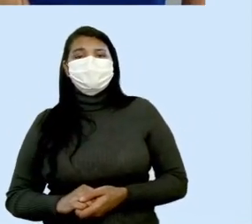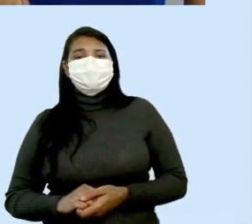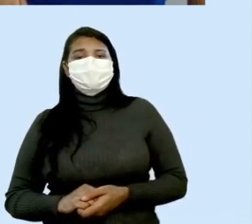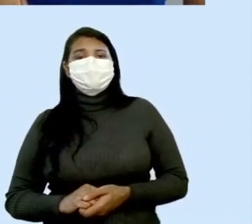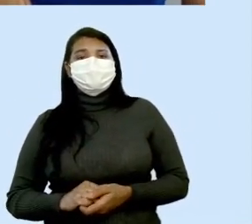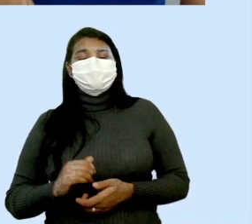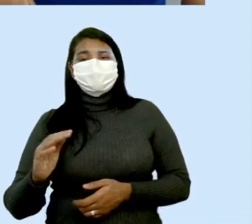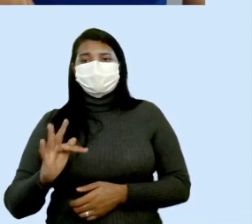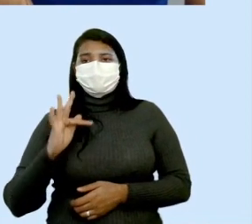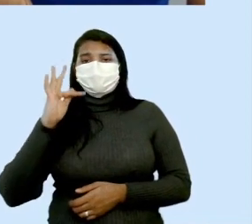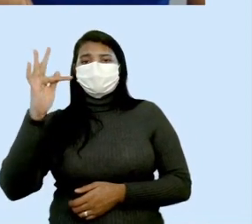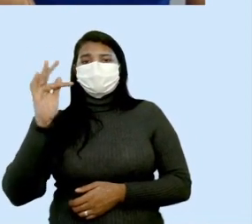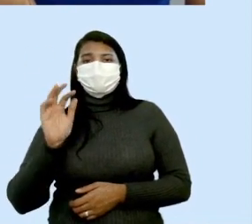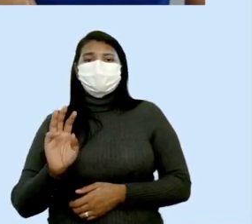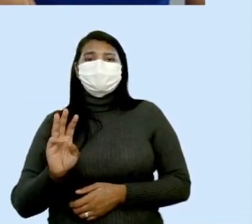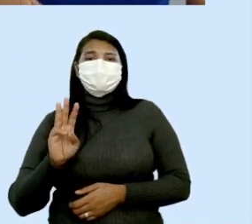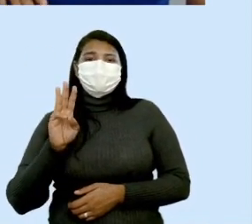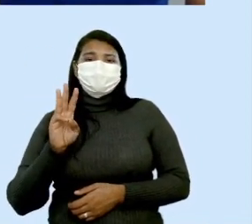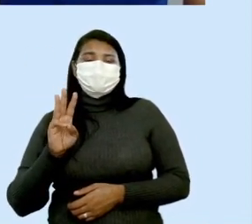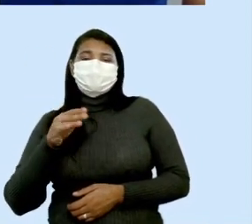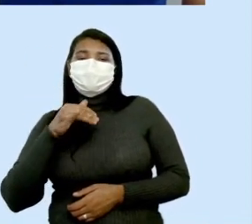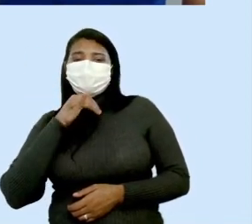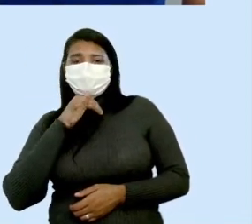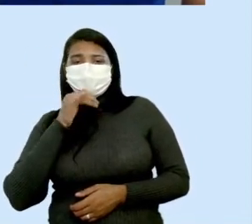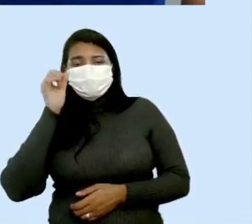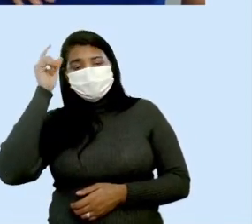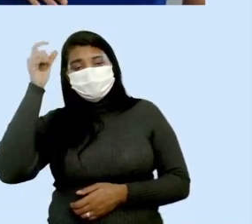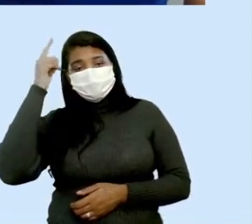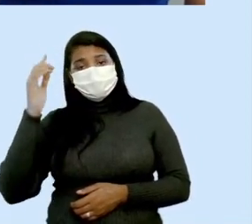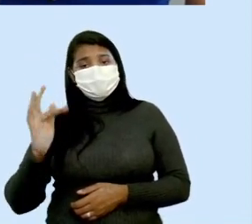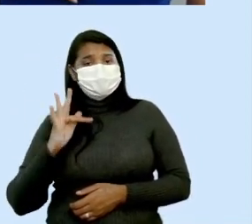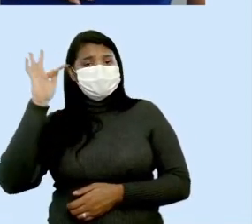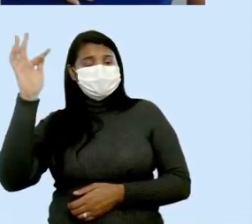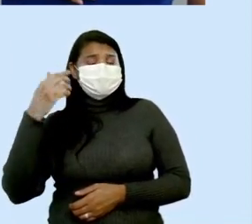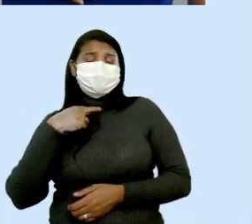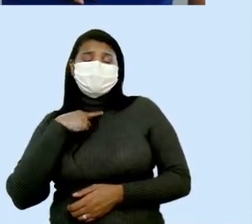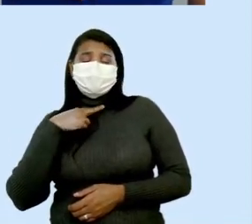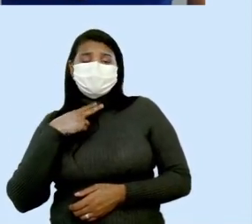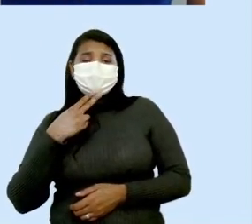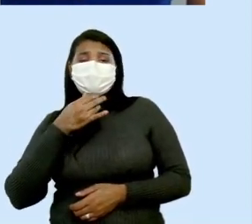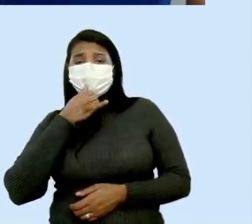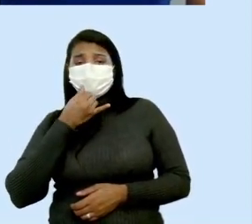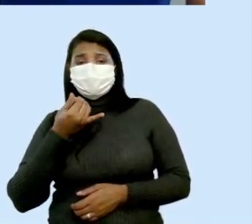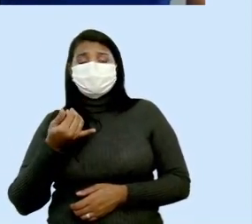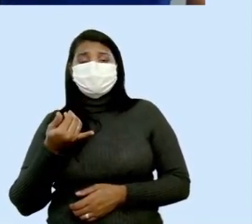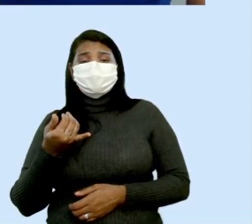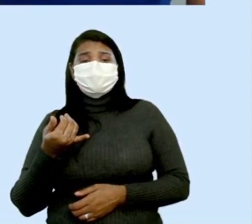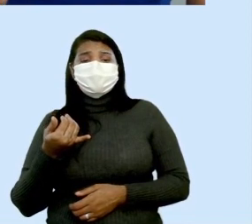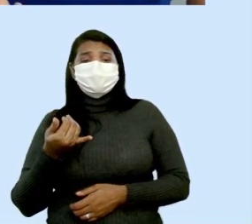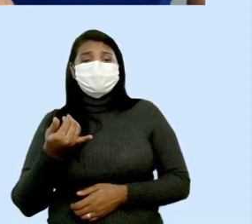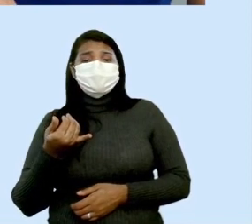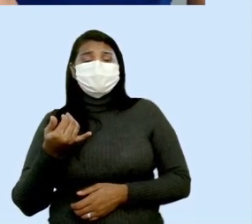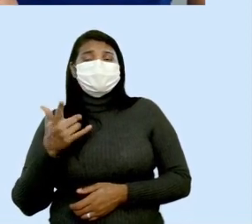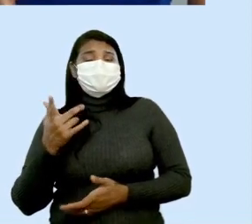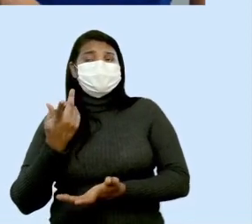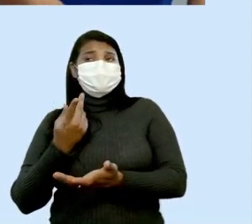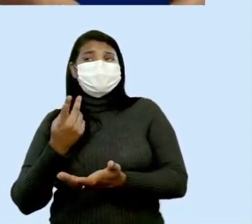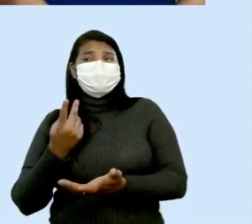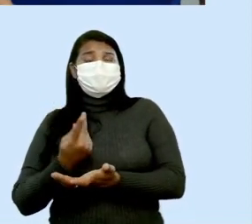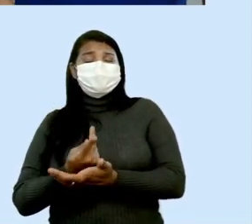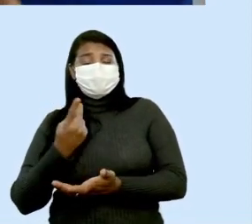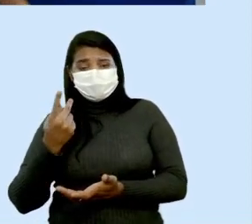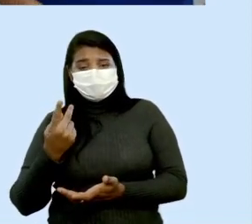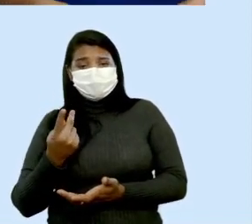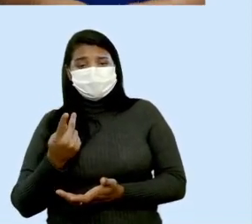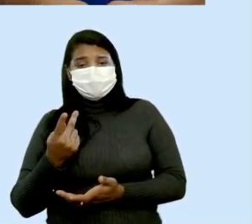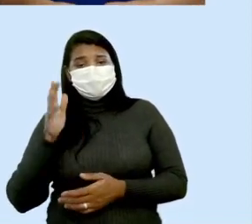O futuro com will indica uma ideia de futuro que não pode que espera essa incerteza. Foi